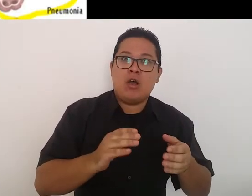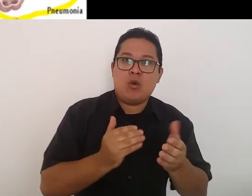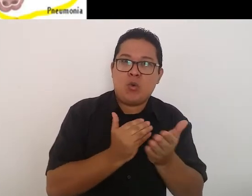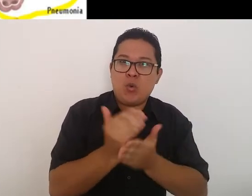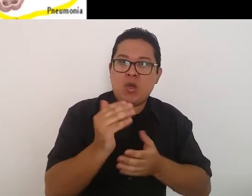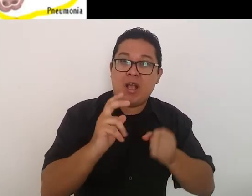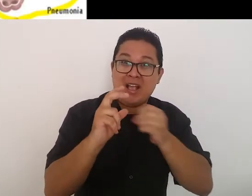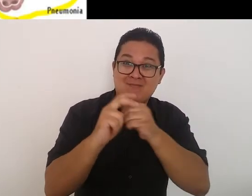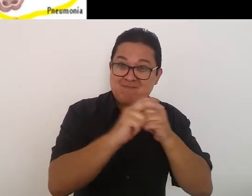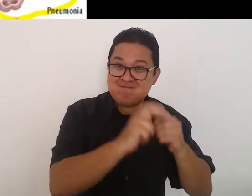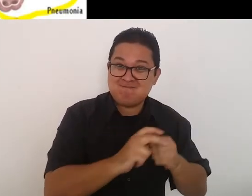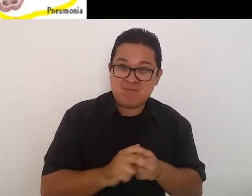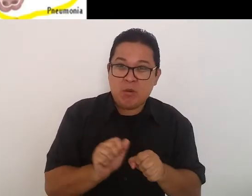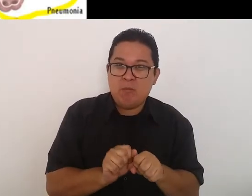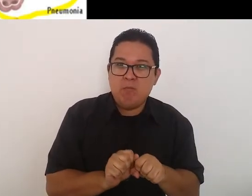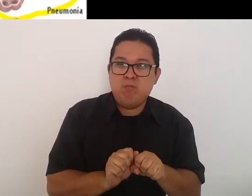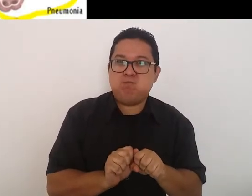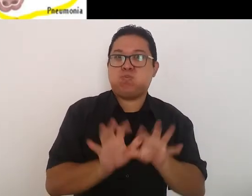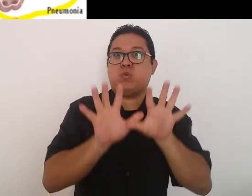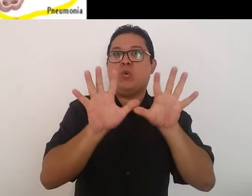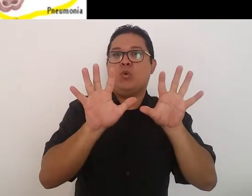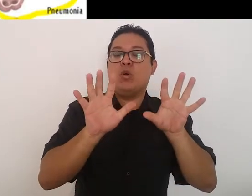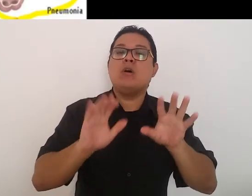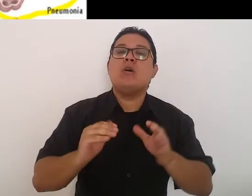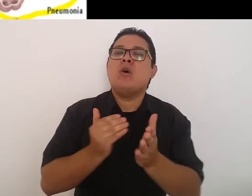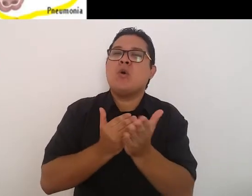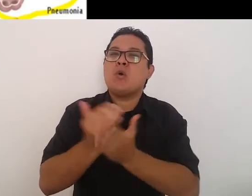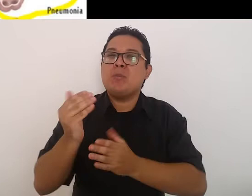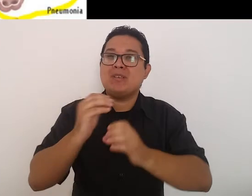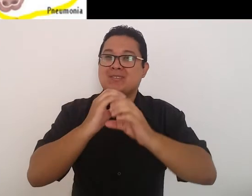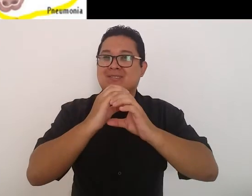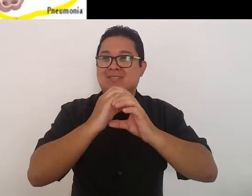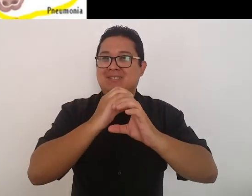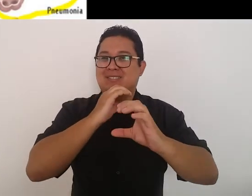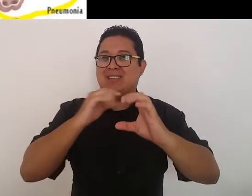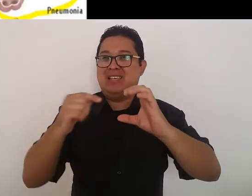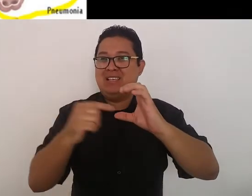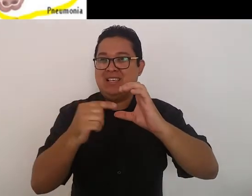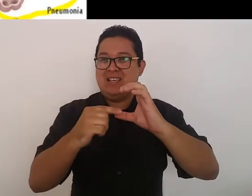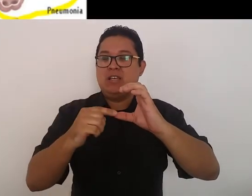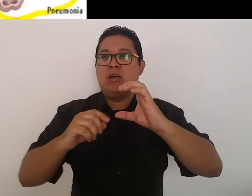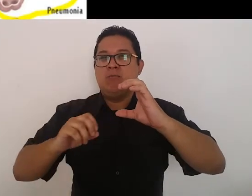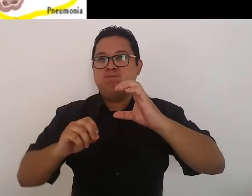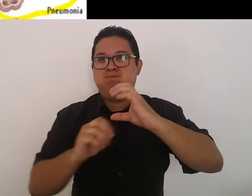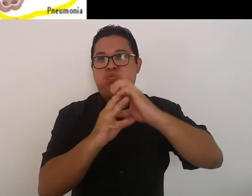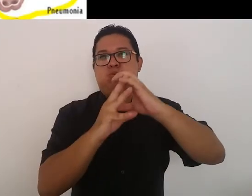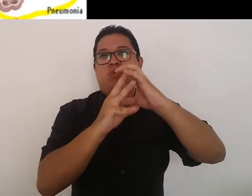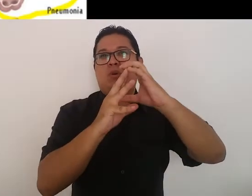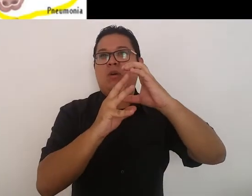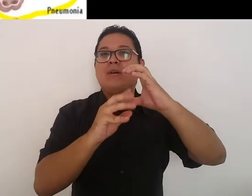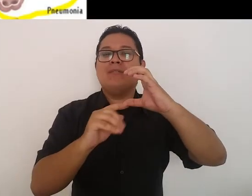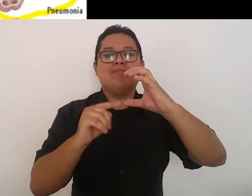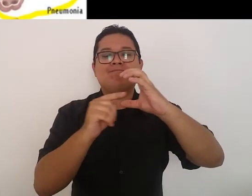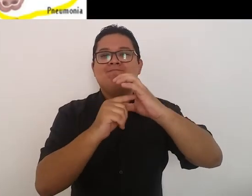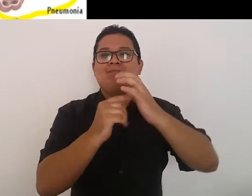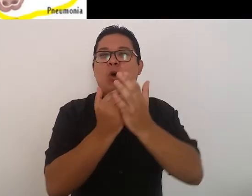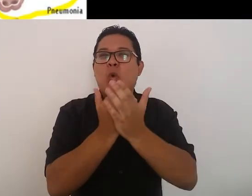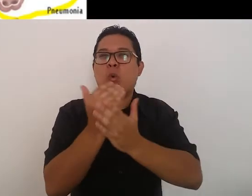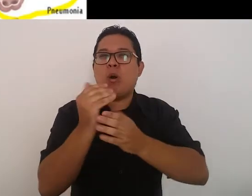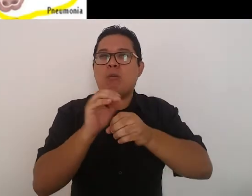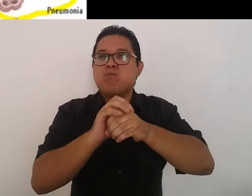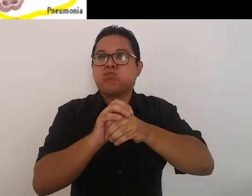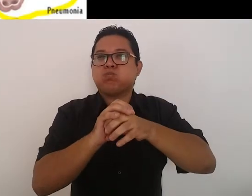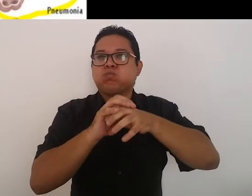do epitélio dessas estruturas. Essa lesão vai começar a levar um